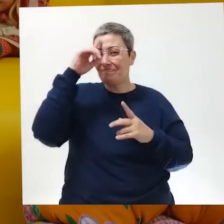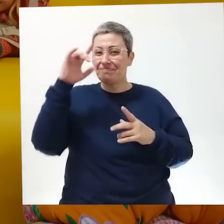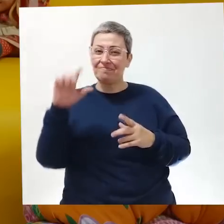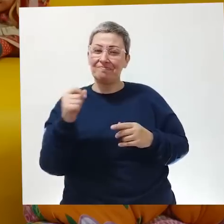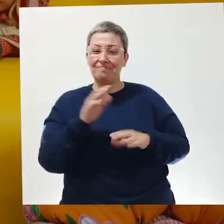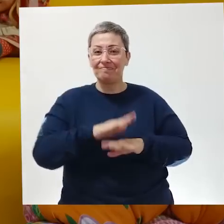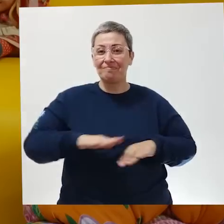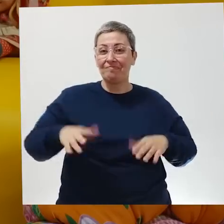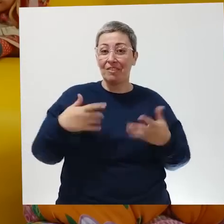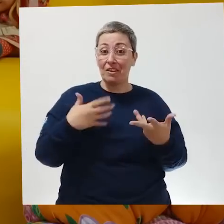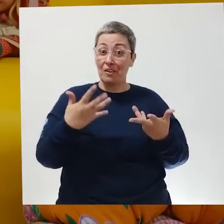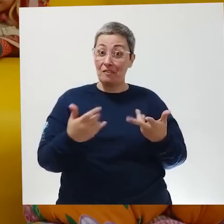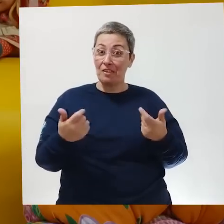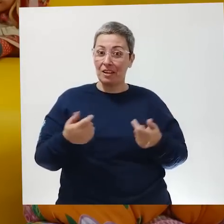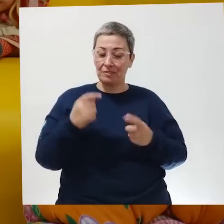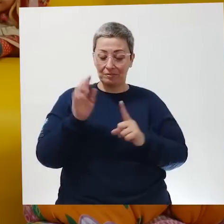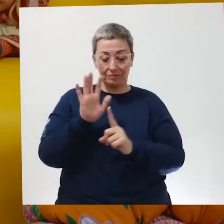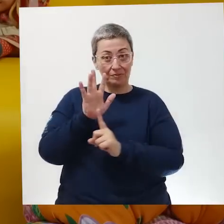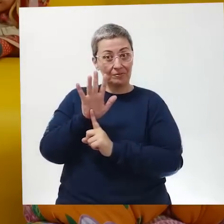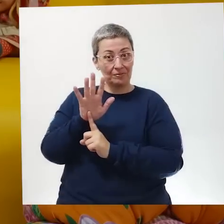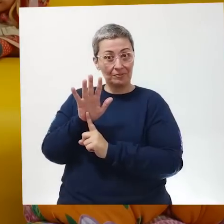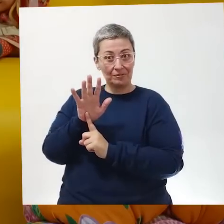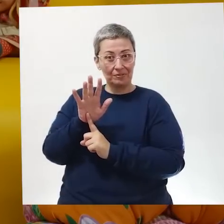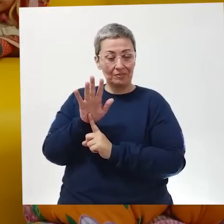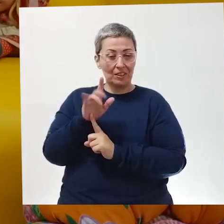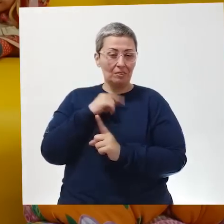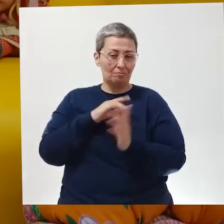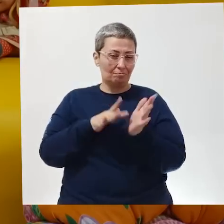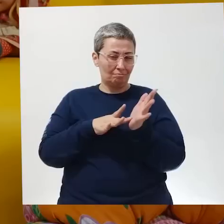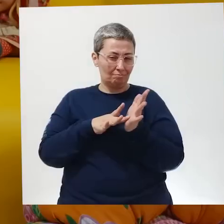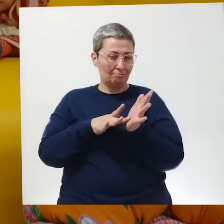criança, nós vamos colocar aqui uma vela